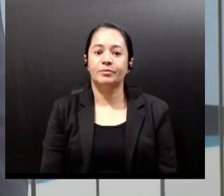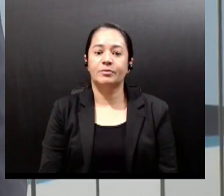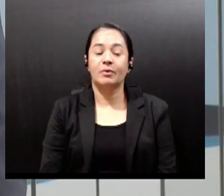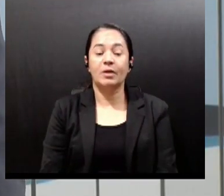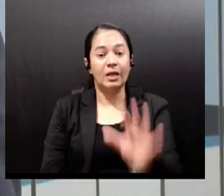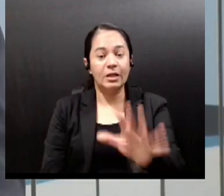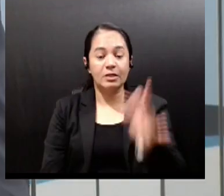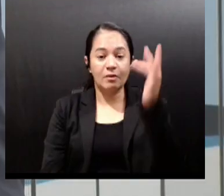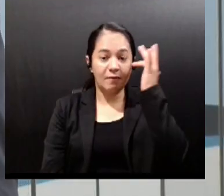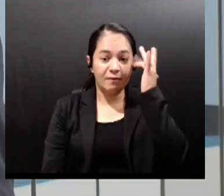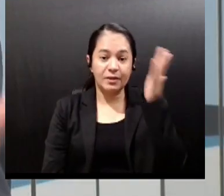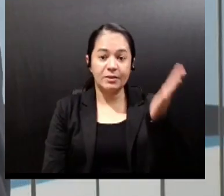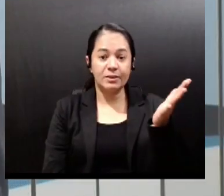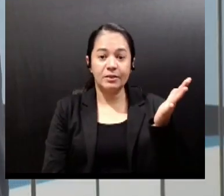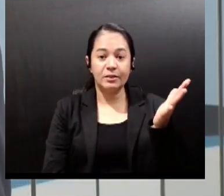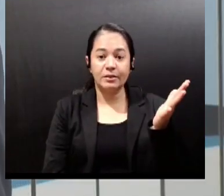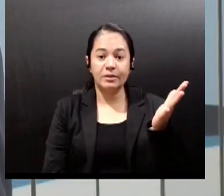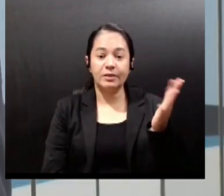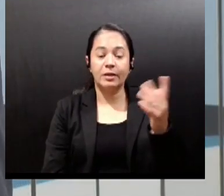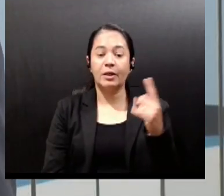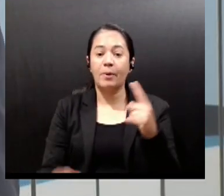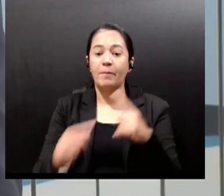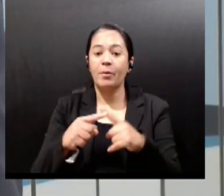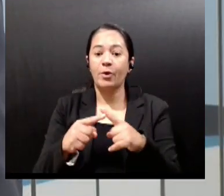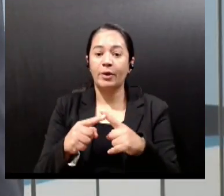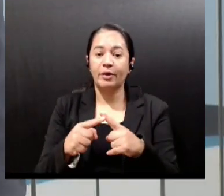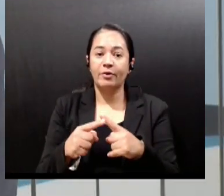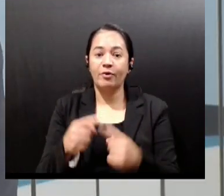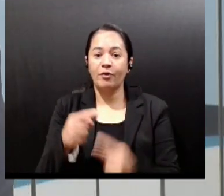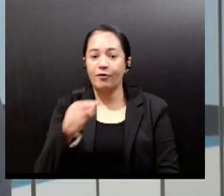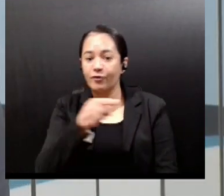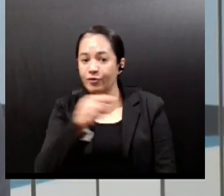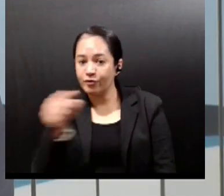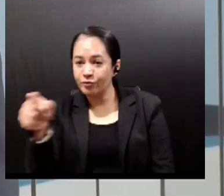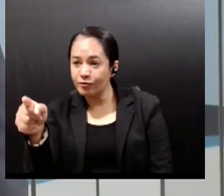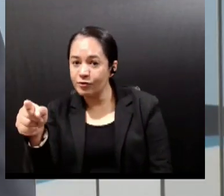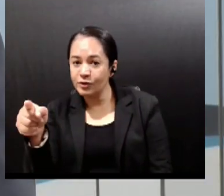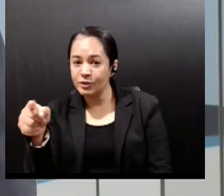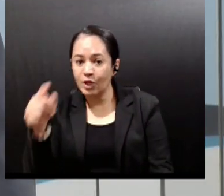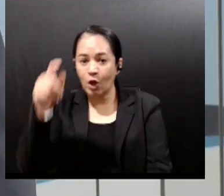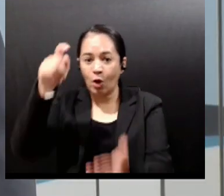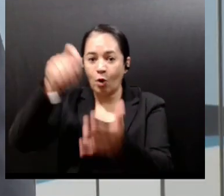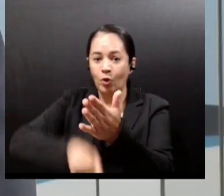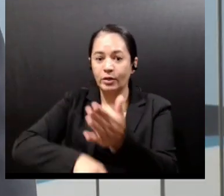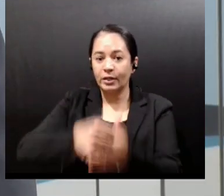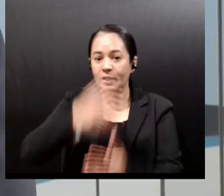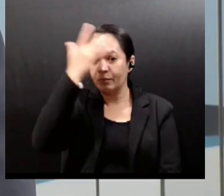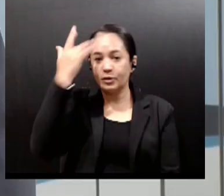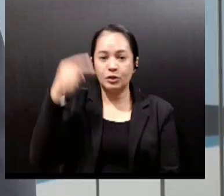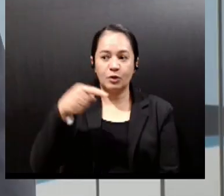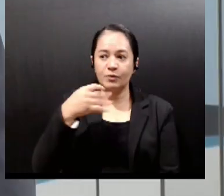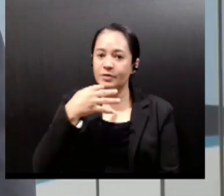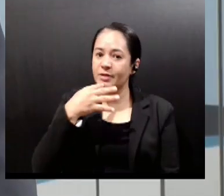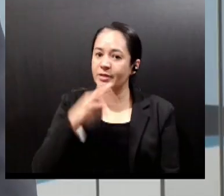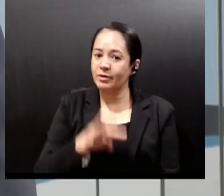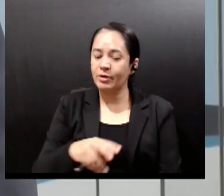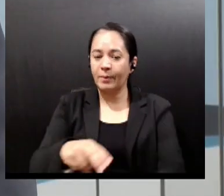você contrata a pessoa, você não sabe quem ela é. Sim. Então por isso que é importante você ter todo esse critério relacionado a